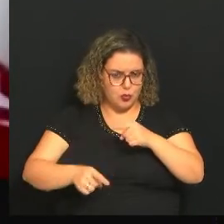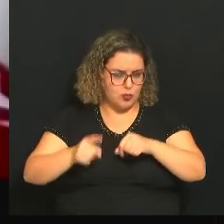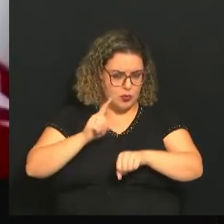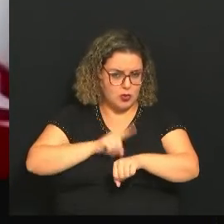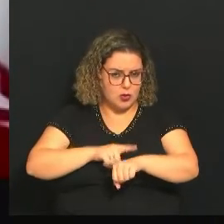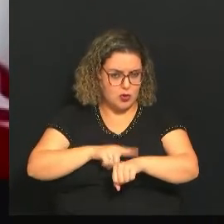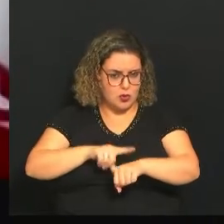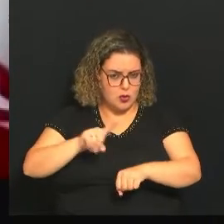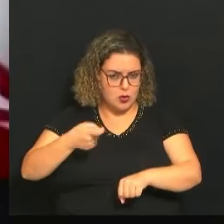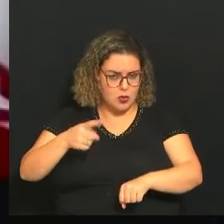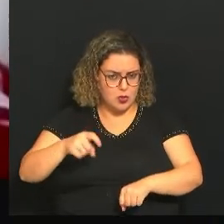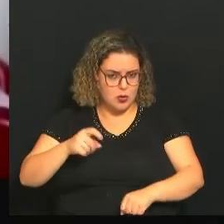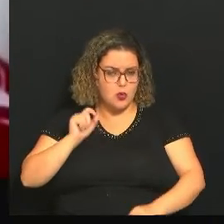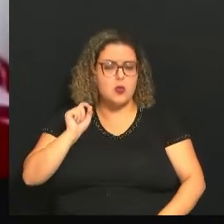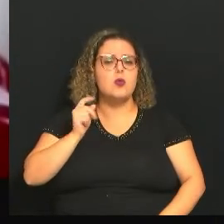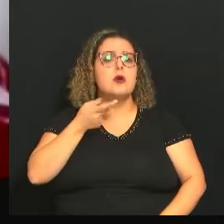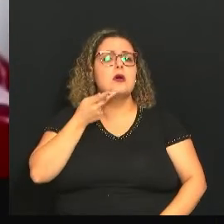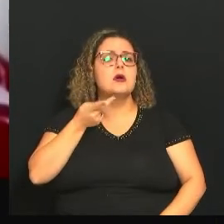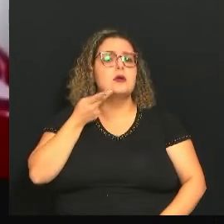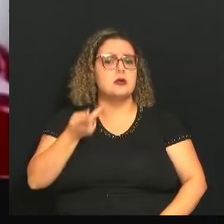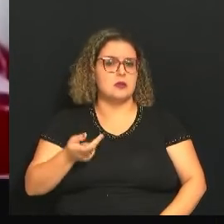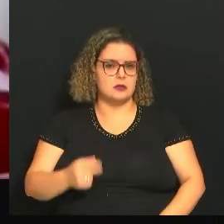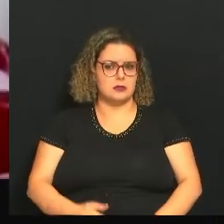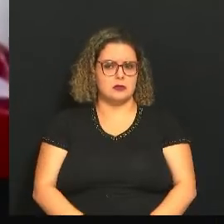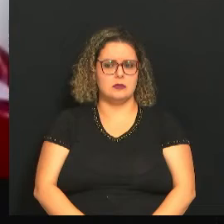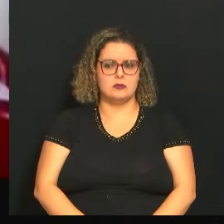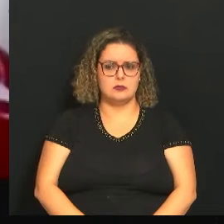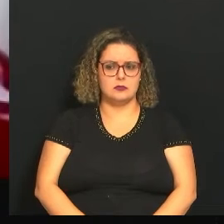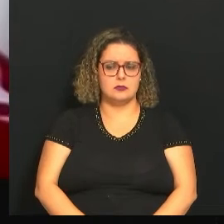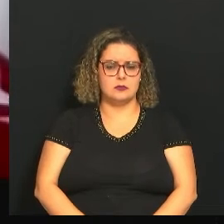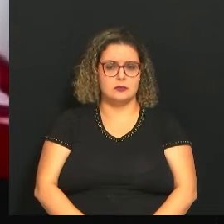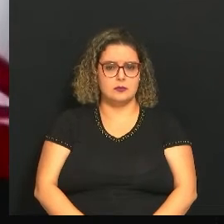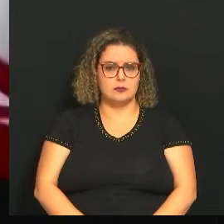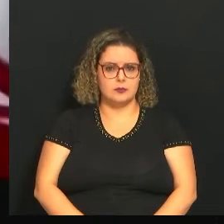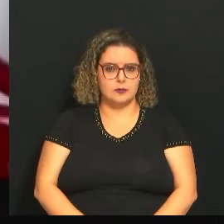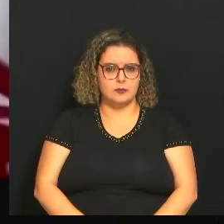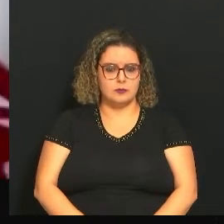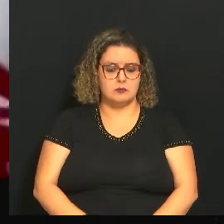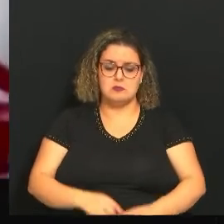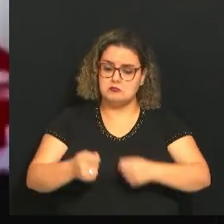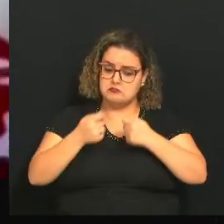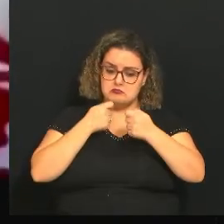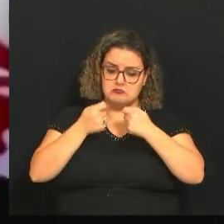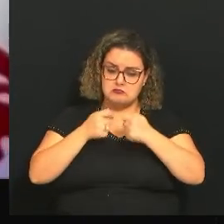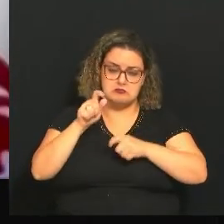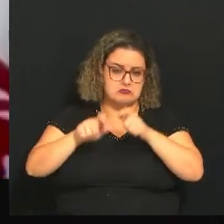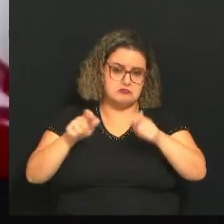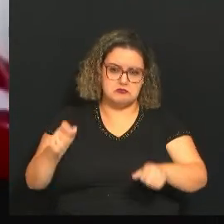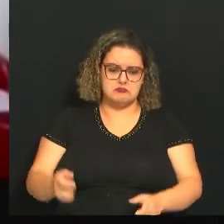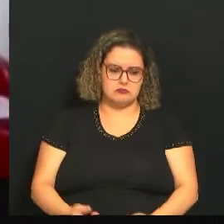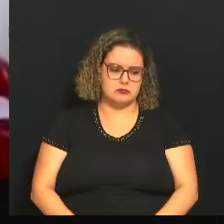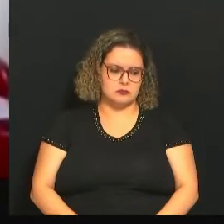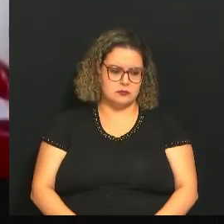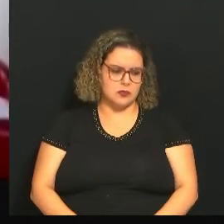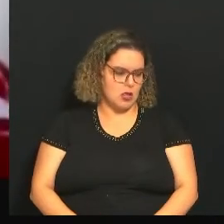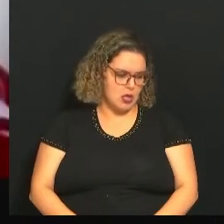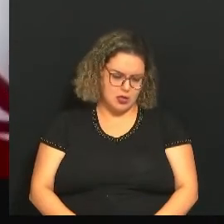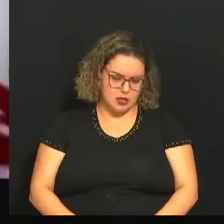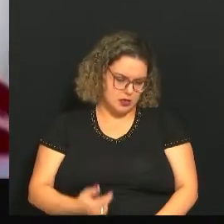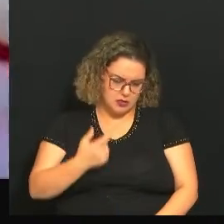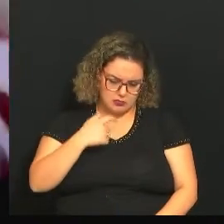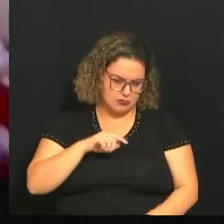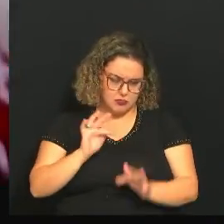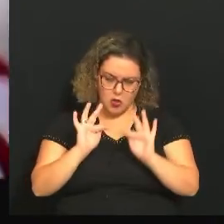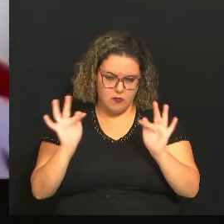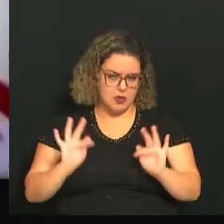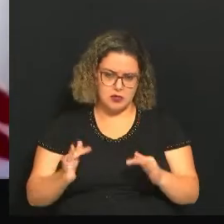que ele vai dizer? Vai entrevistar as pessoas vão dizer, não, eu não estou feliz com o que eu estou recebendo.